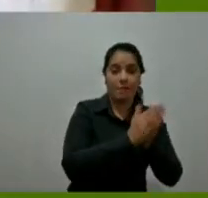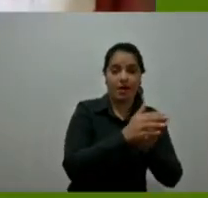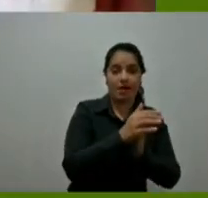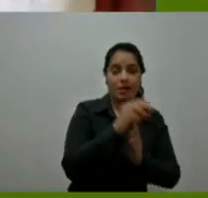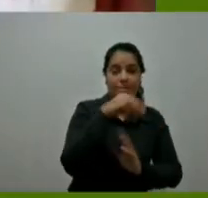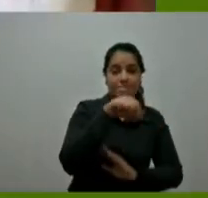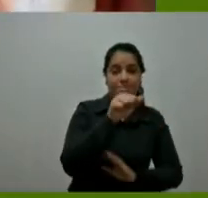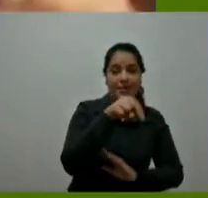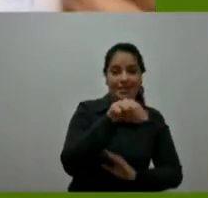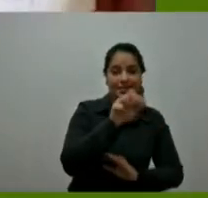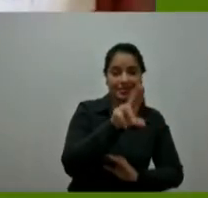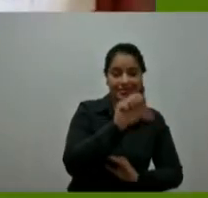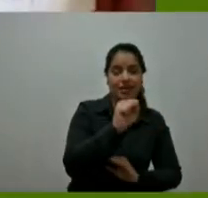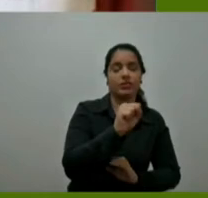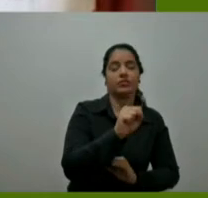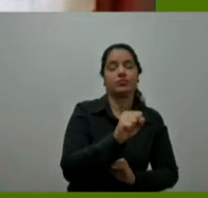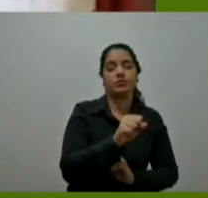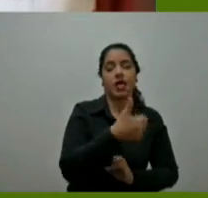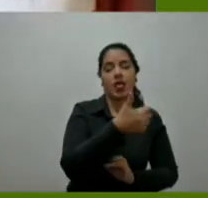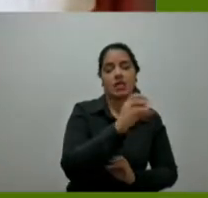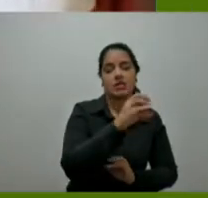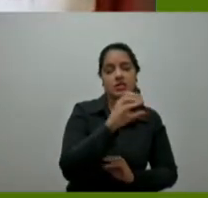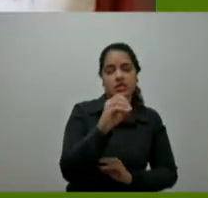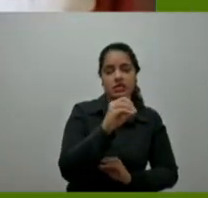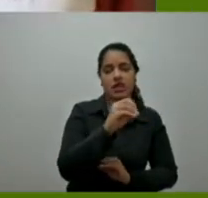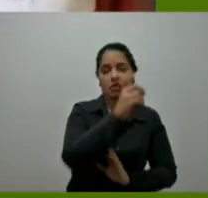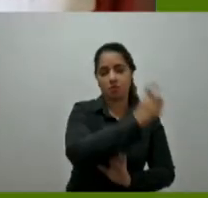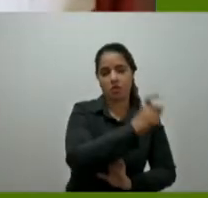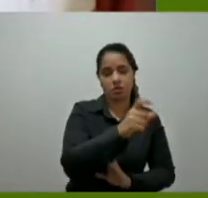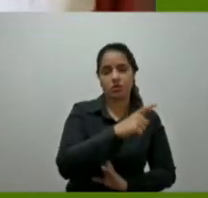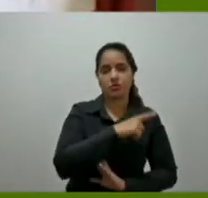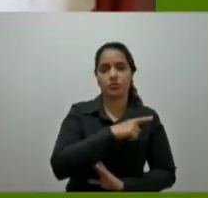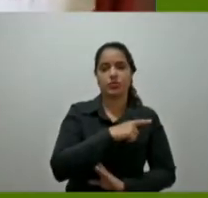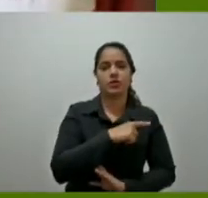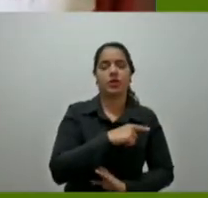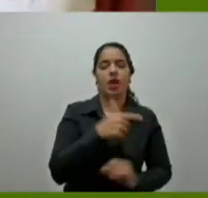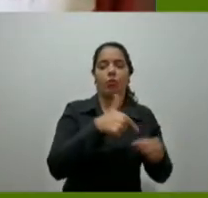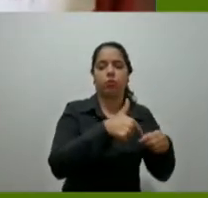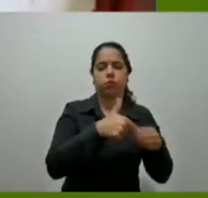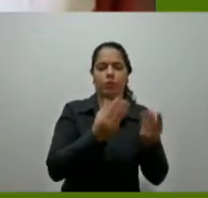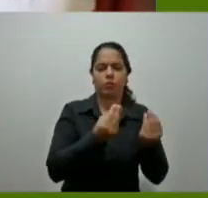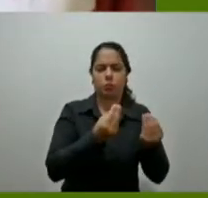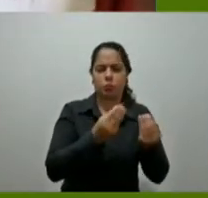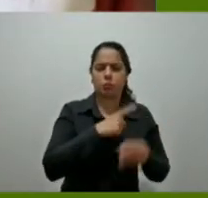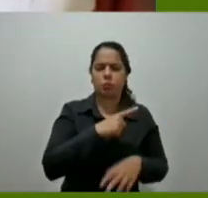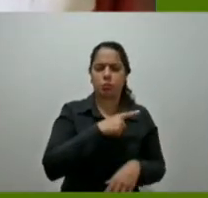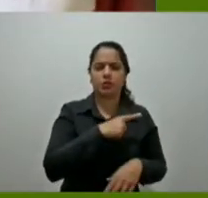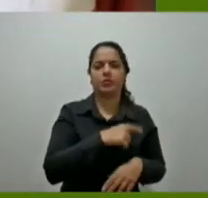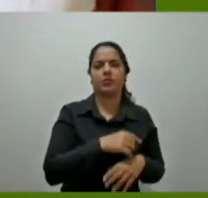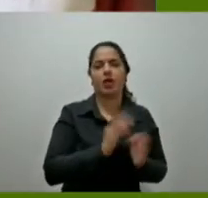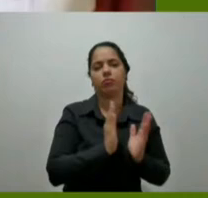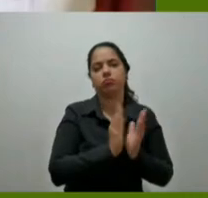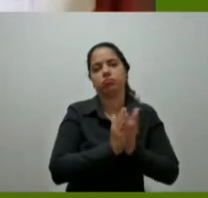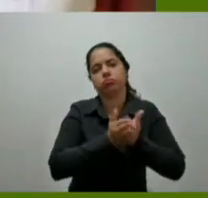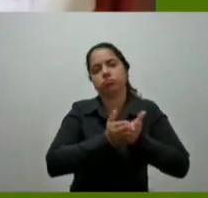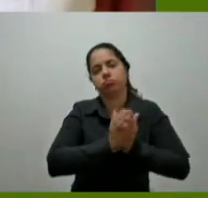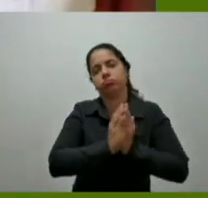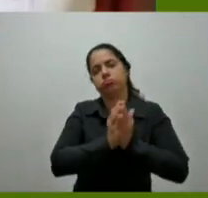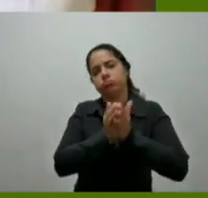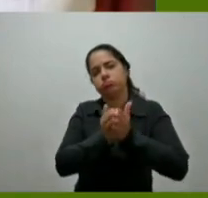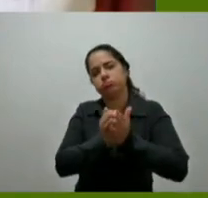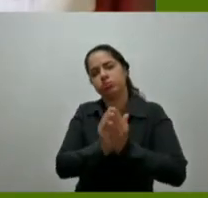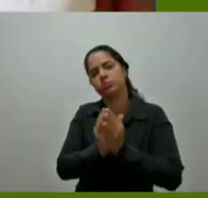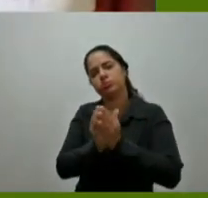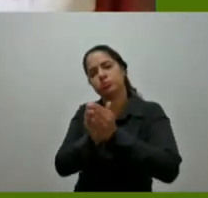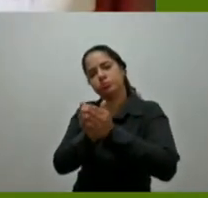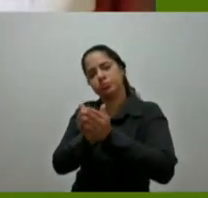passageiros. Eu carregava o máximo de combustível e eu saía nos rios. Eu tirava meu pé da terra, punha dentro